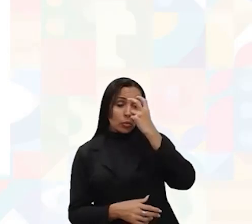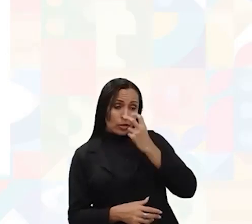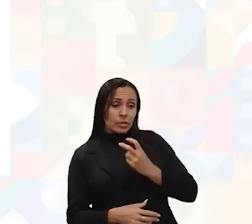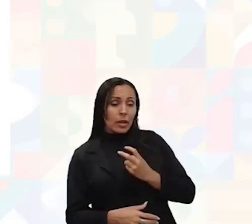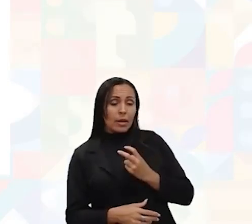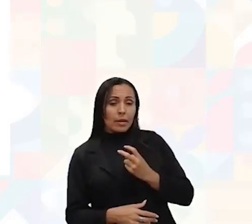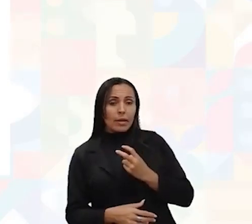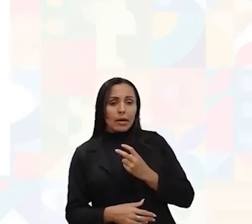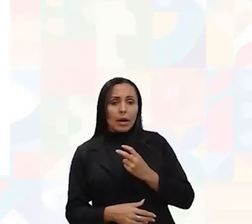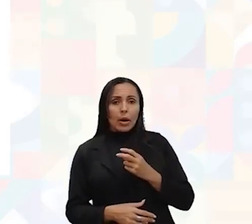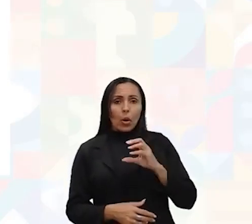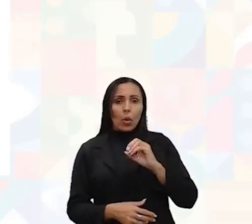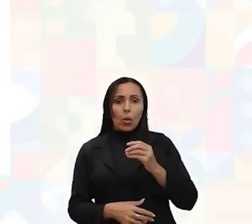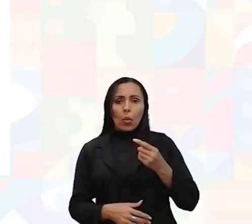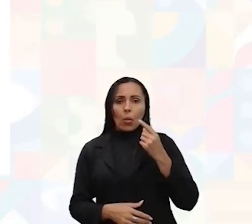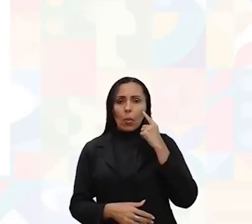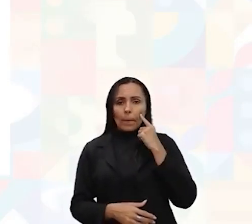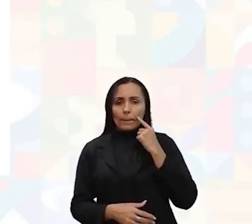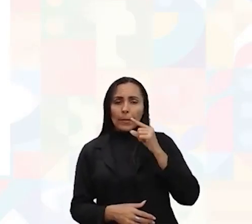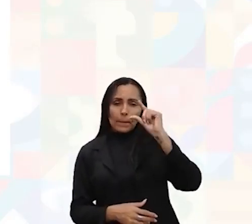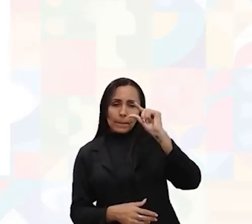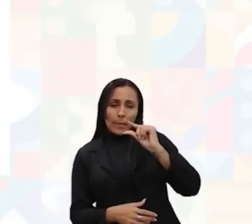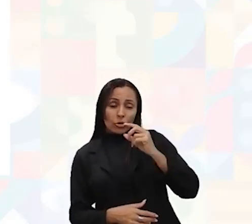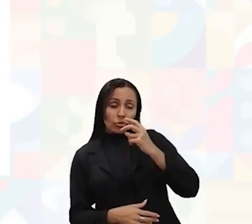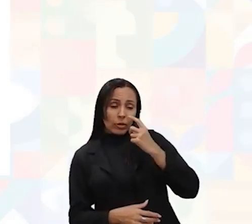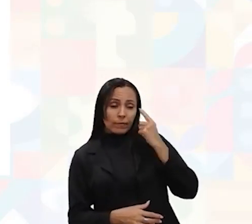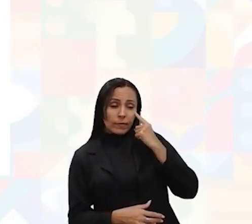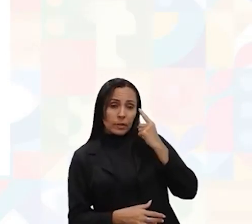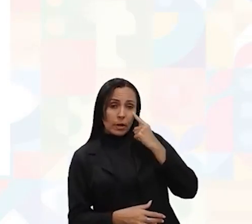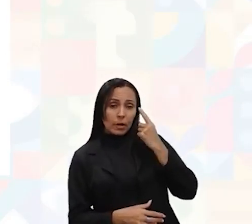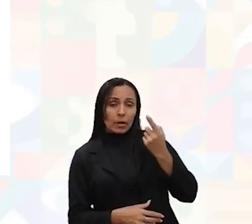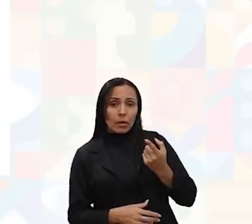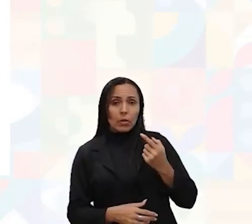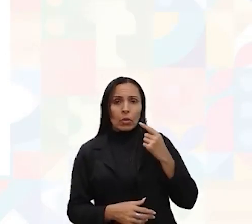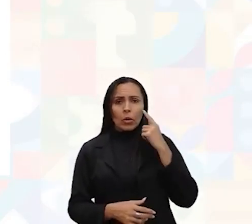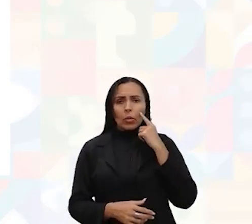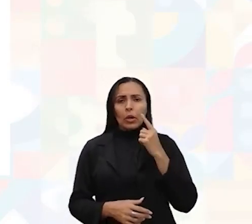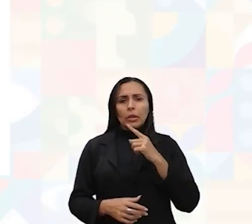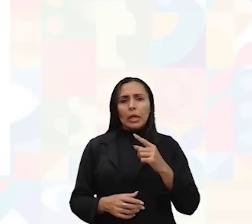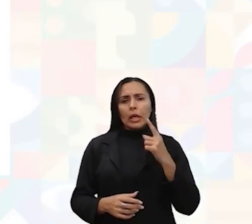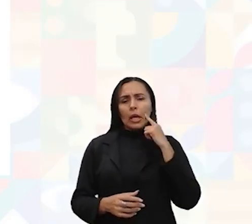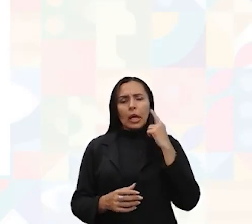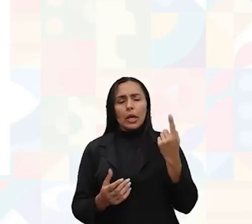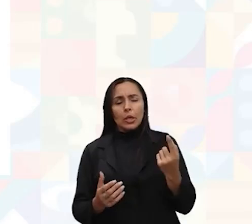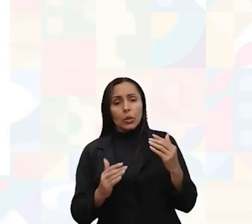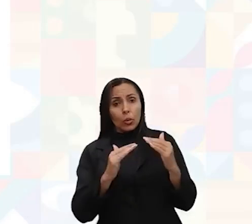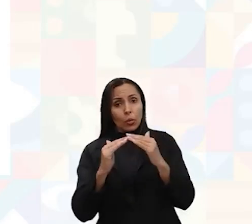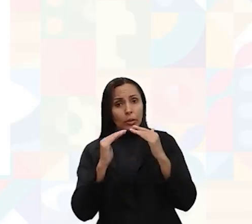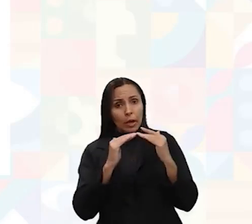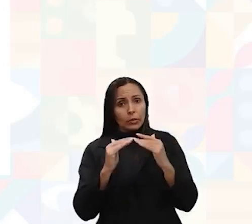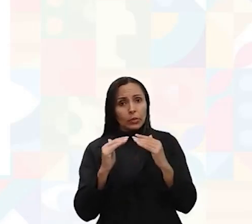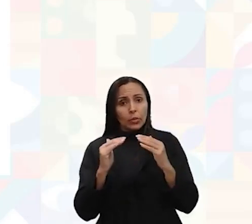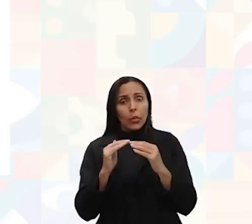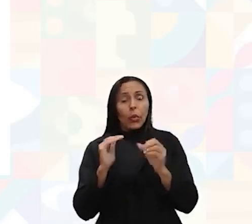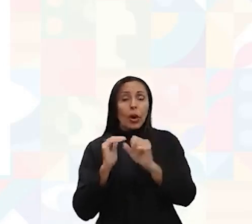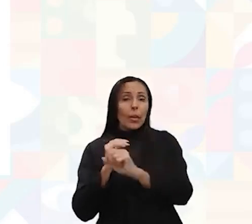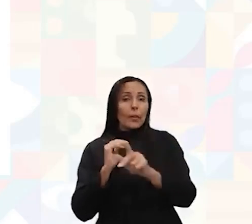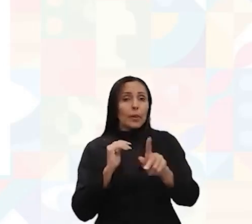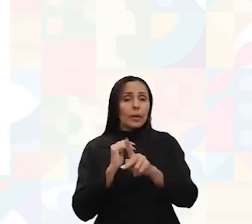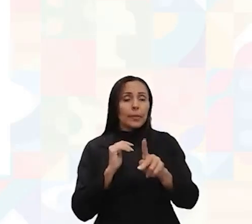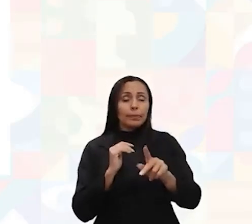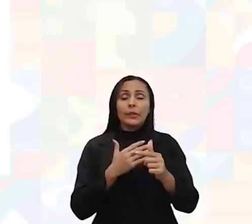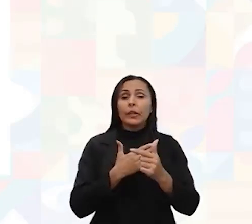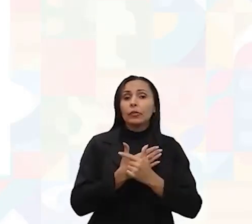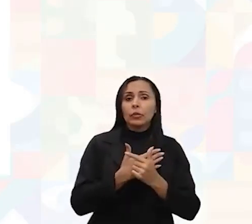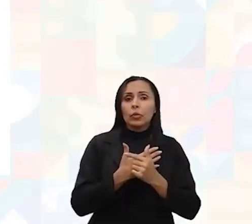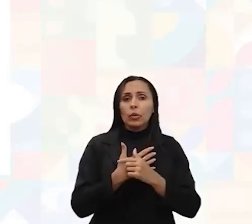e ou baixa visão, que você, quando entra em contato com esse aplicativo, ele funciona da seguinte maneira: